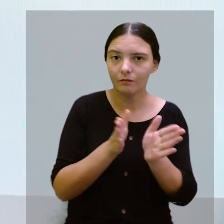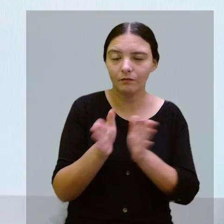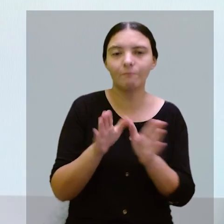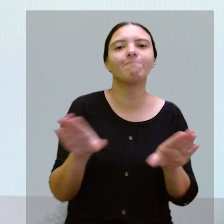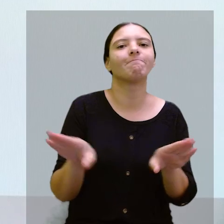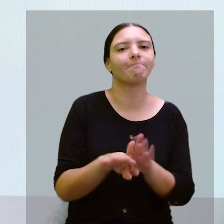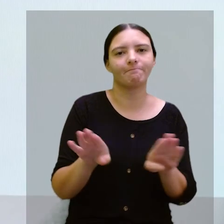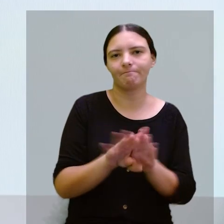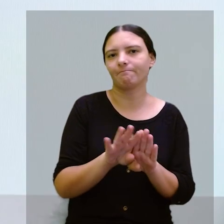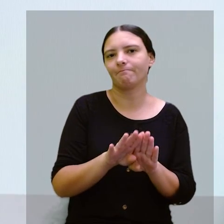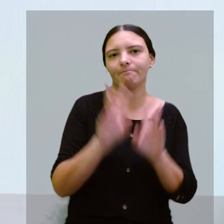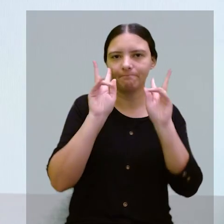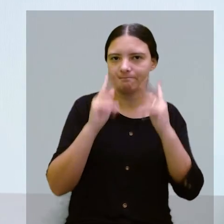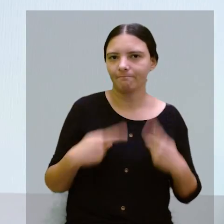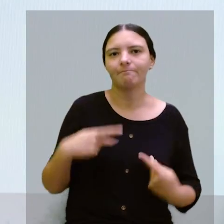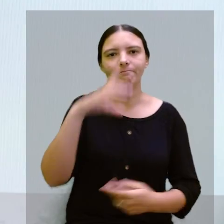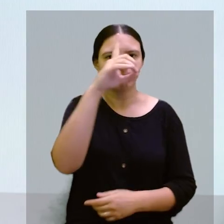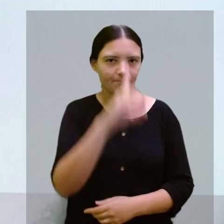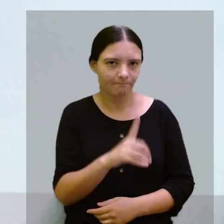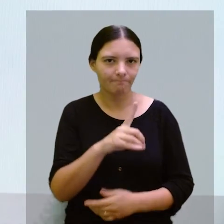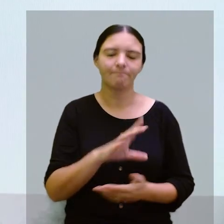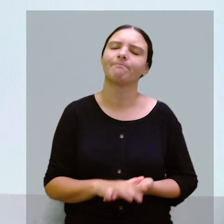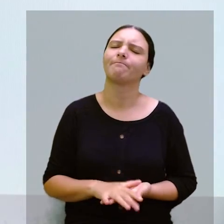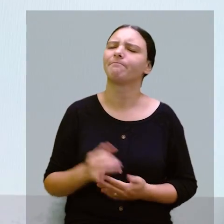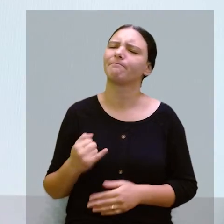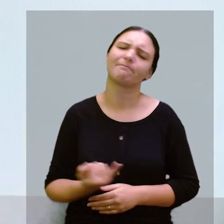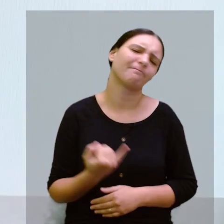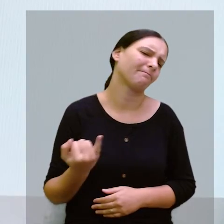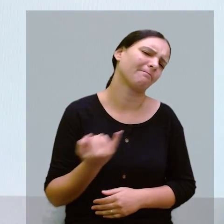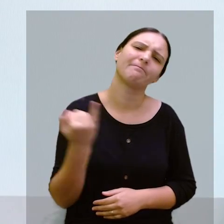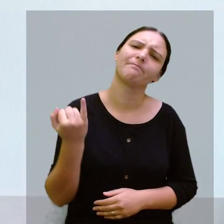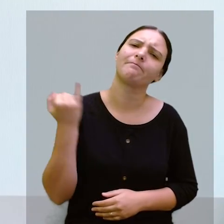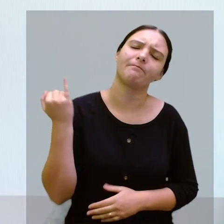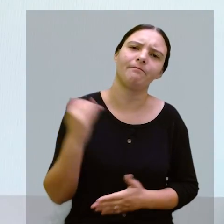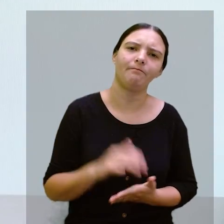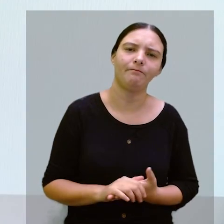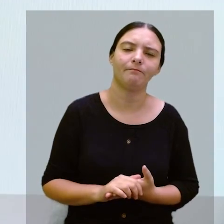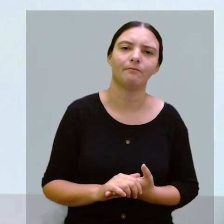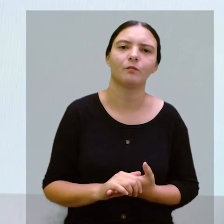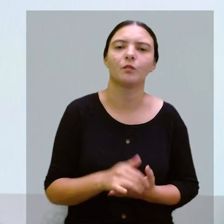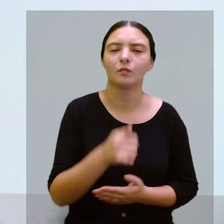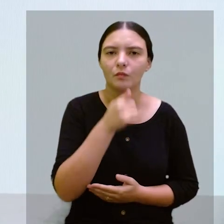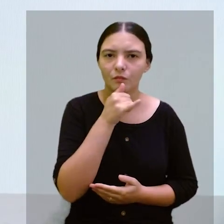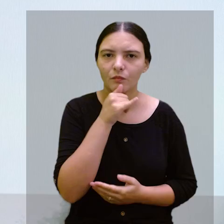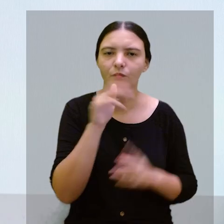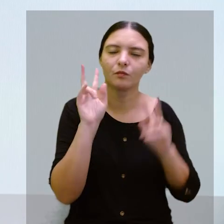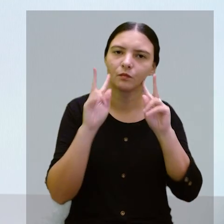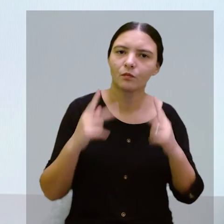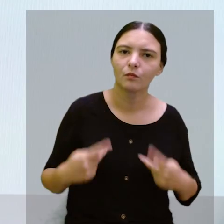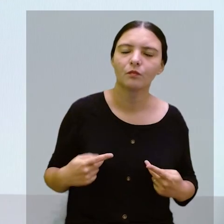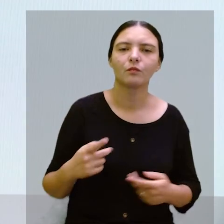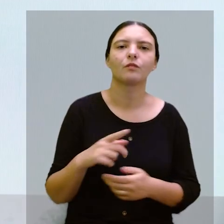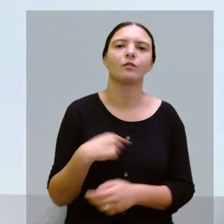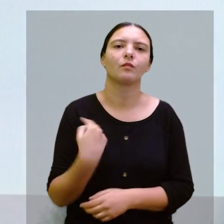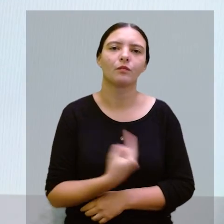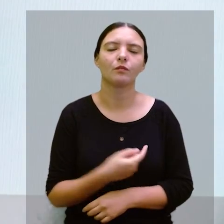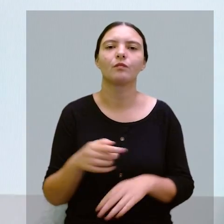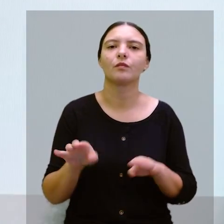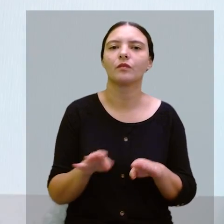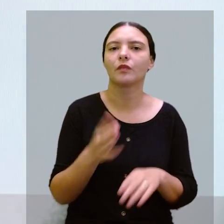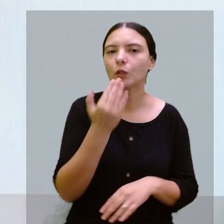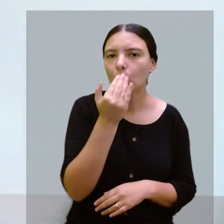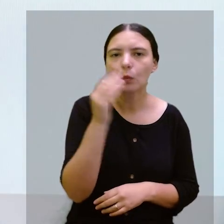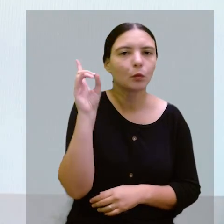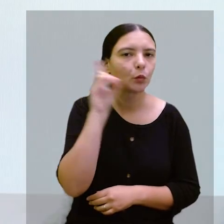também um direito humano. E é um gesto fundamental, assim, como é um gesto humano que todos comam, tenham